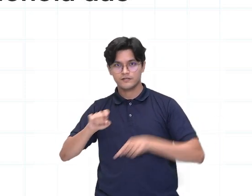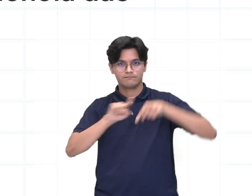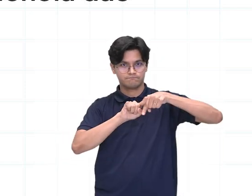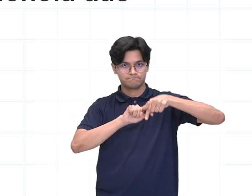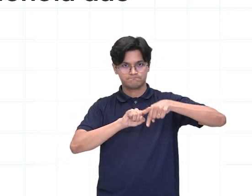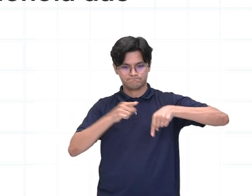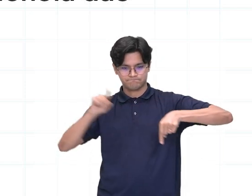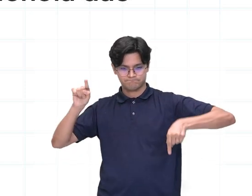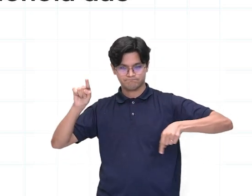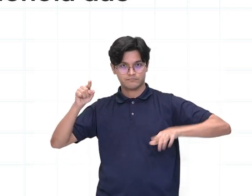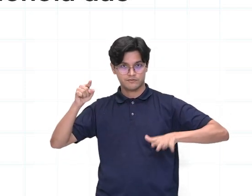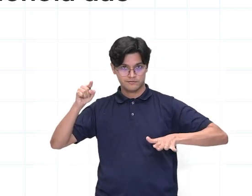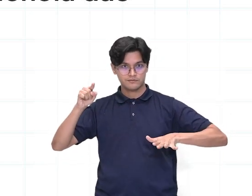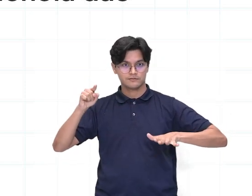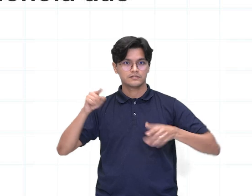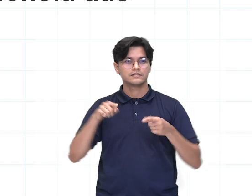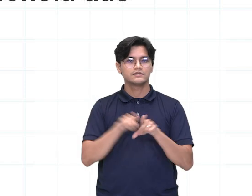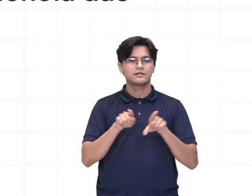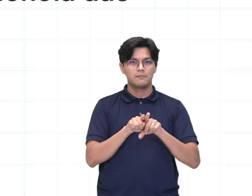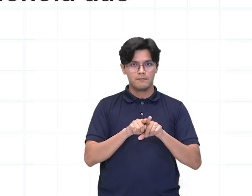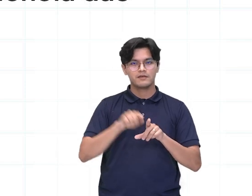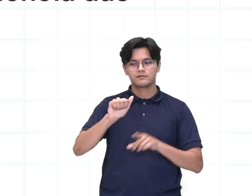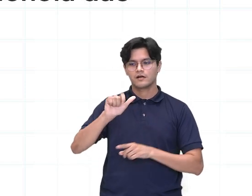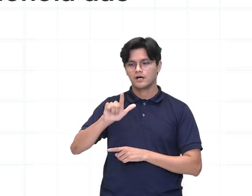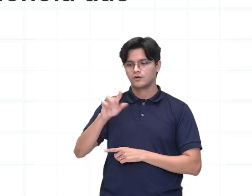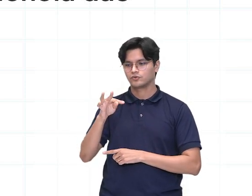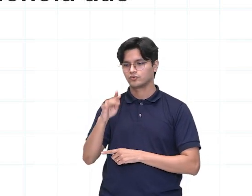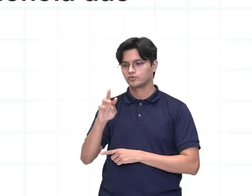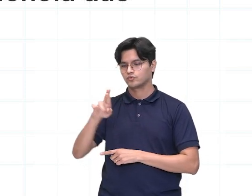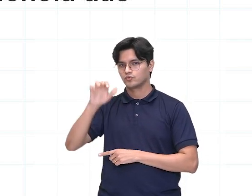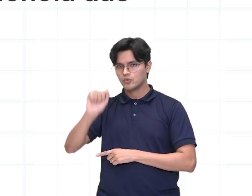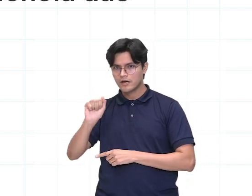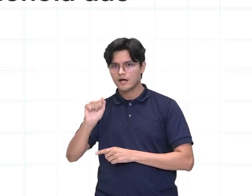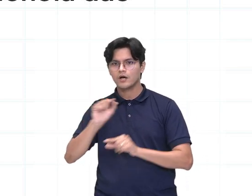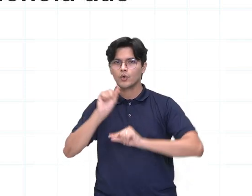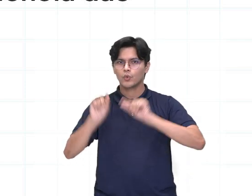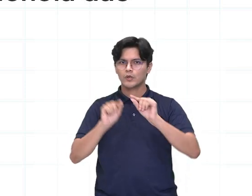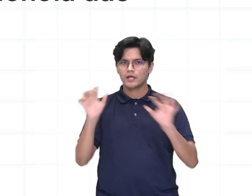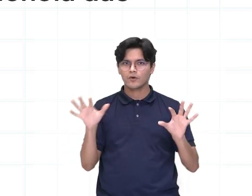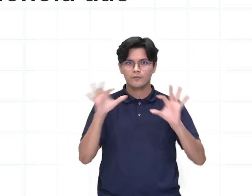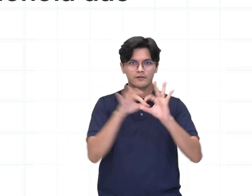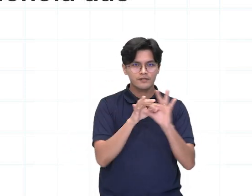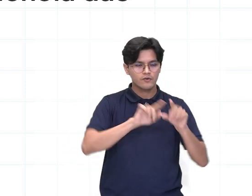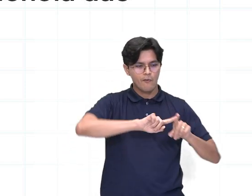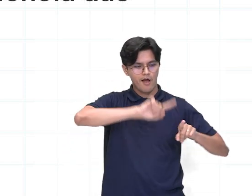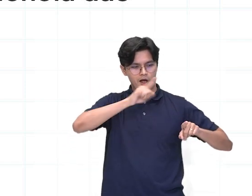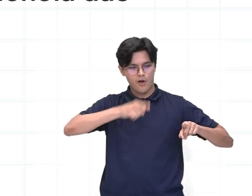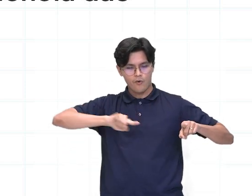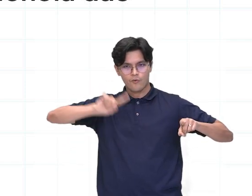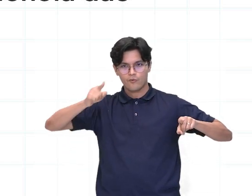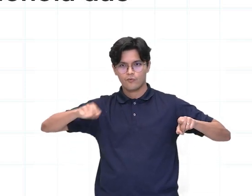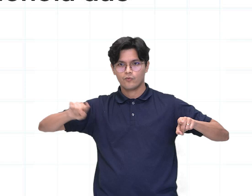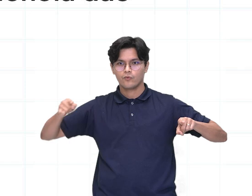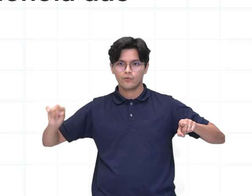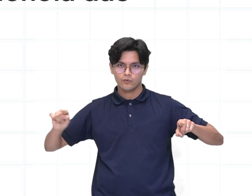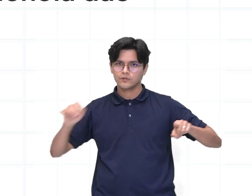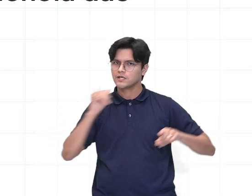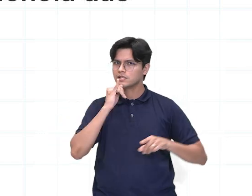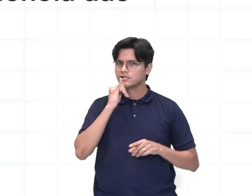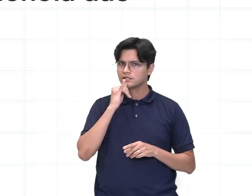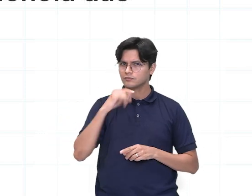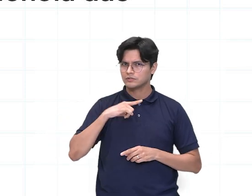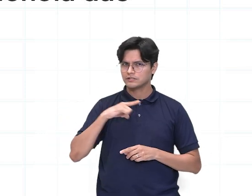relacionada à frequência das ondas sonoras. A altura não tem relação com o